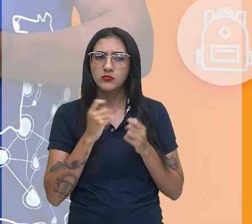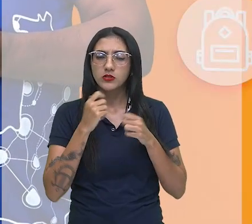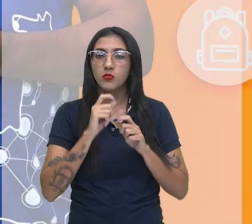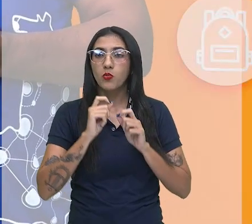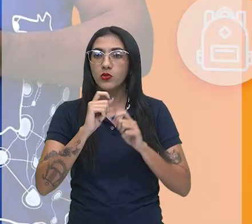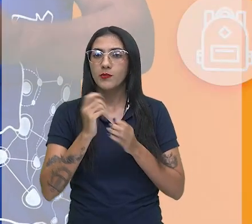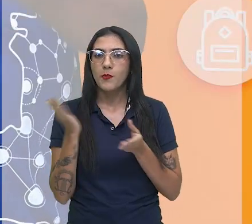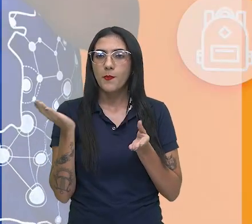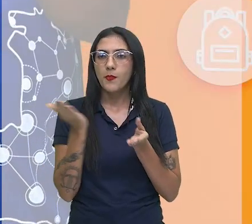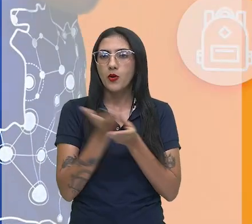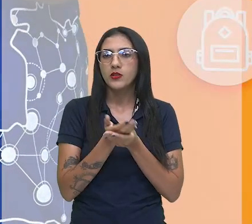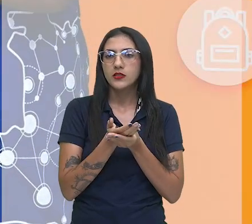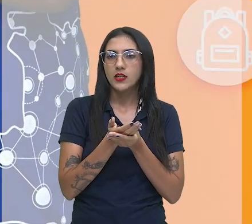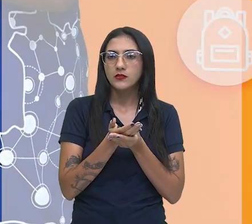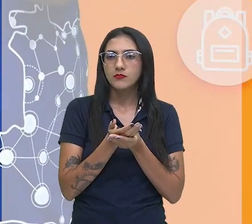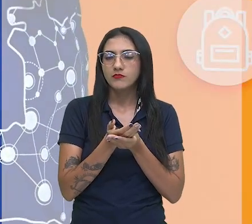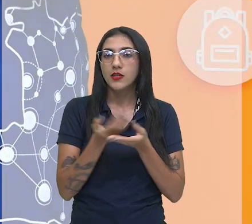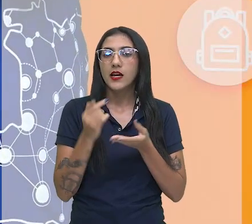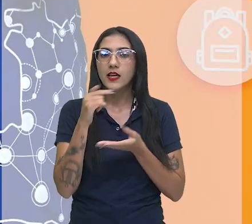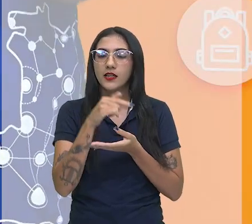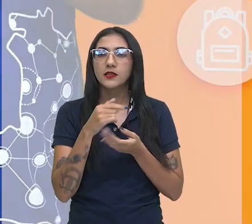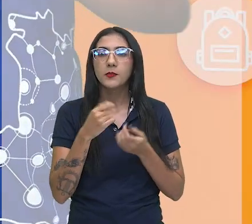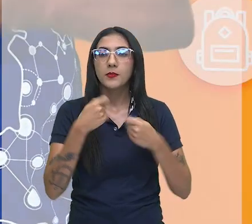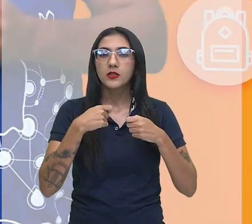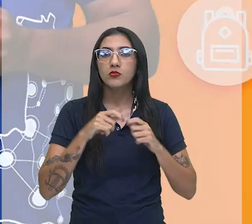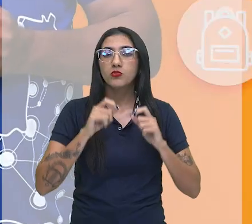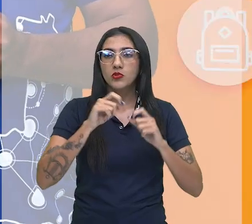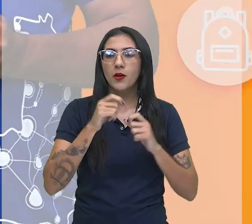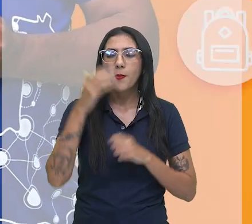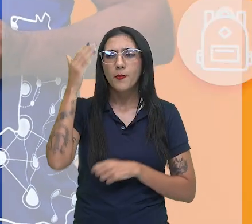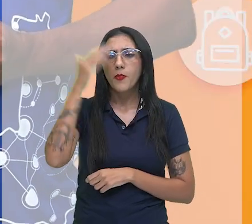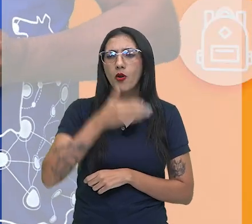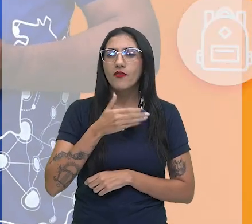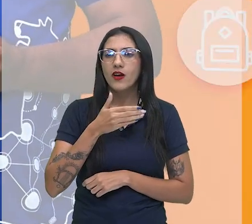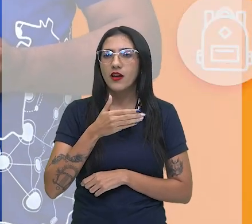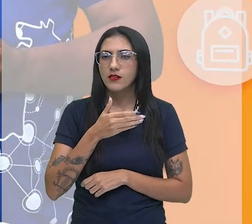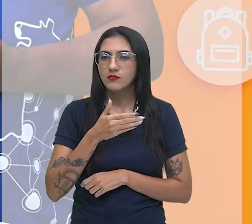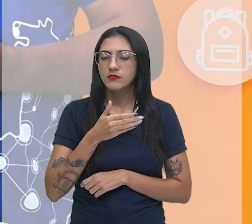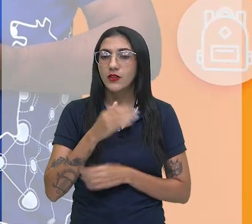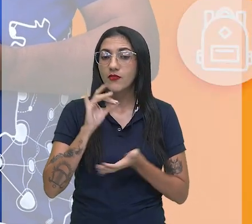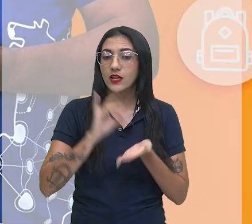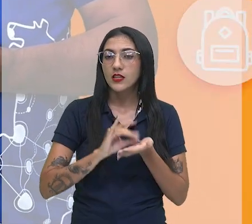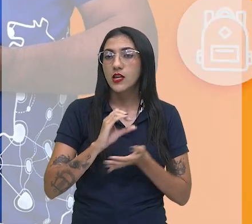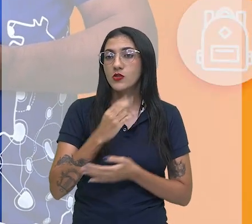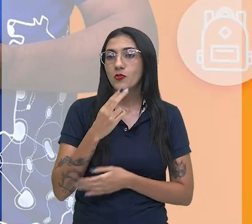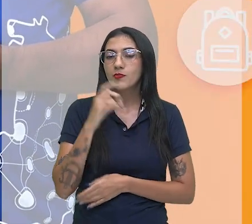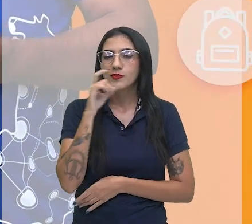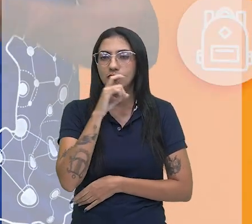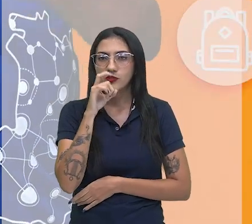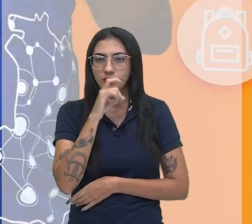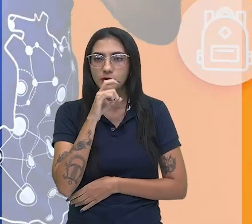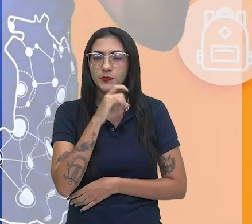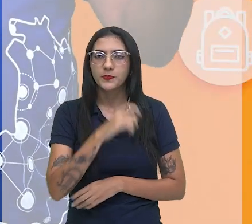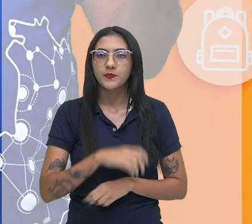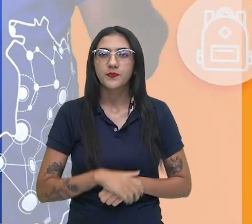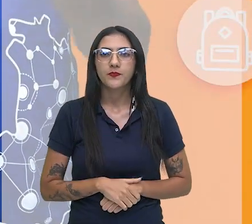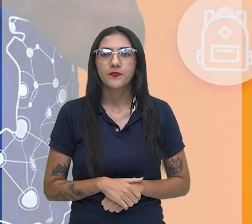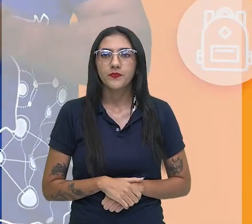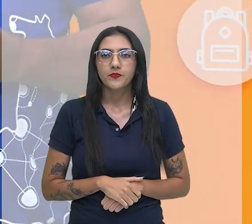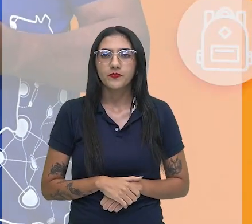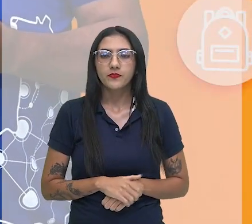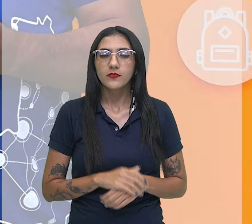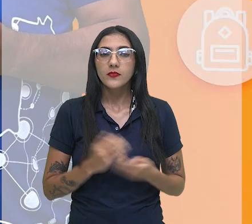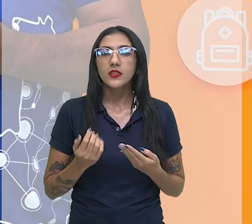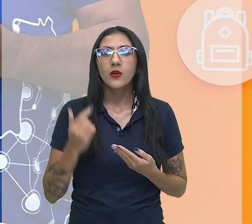justiça. Né? E essa pessoa vai ter que dizer, vai ter que provar lá que aquilo é verdade ou é mentira. Né? Então, esse é o